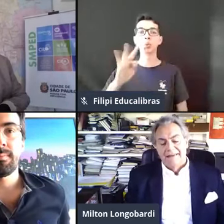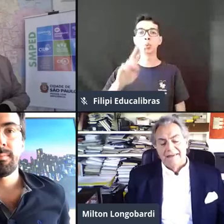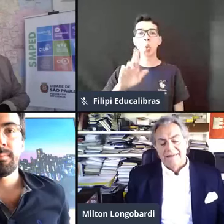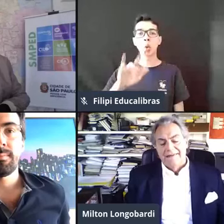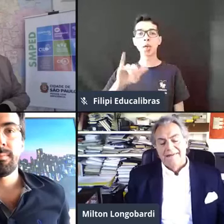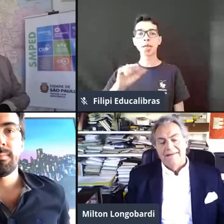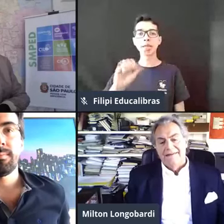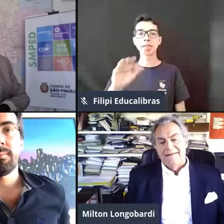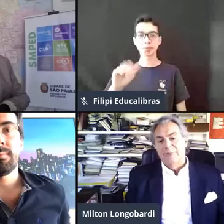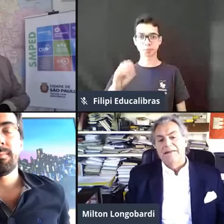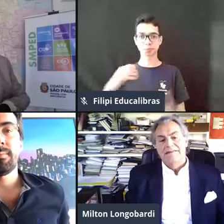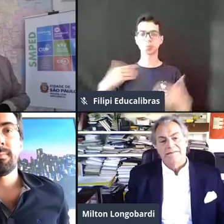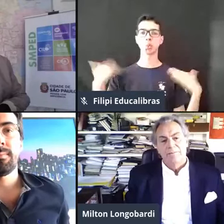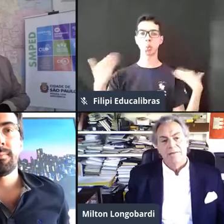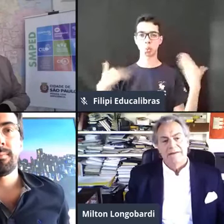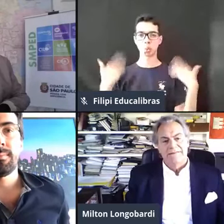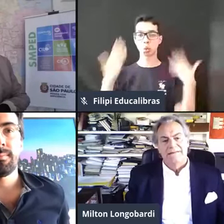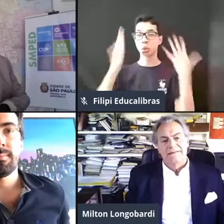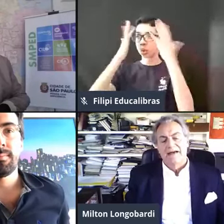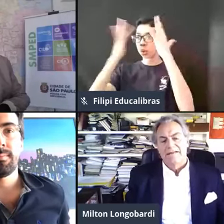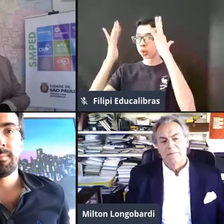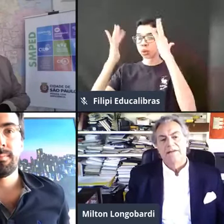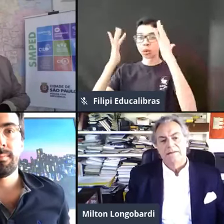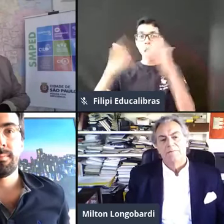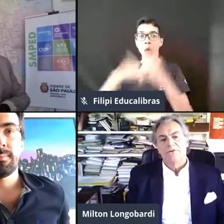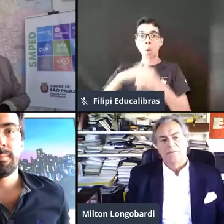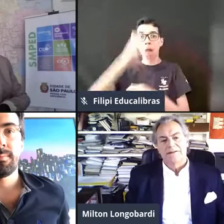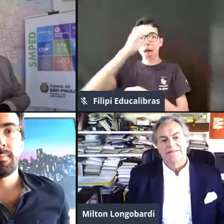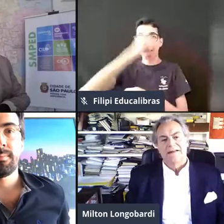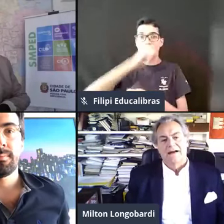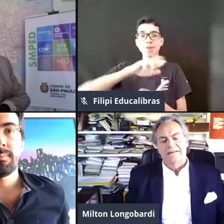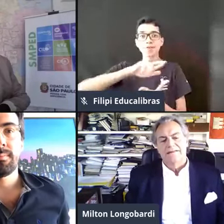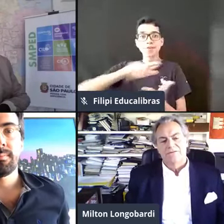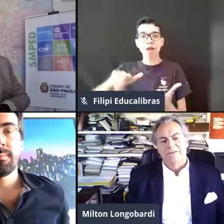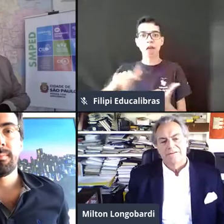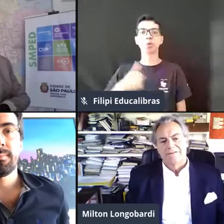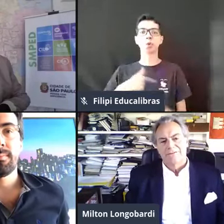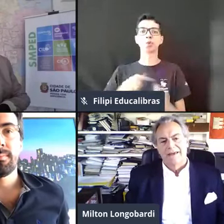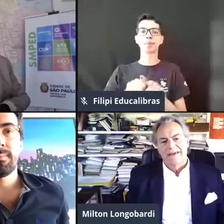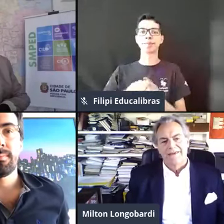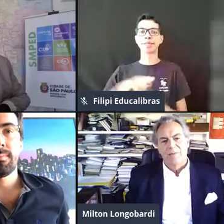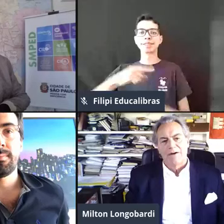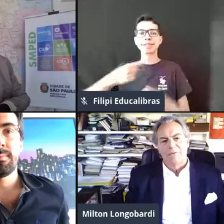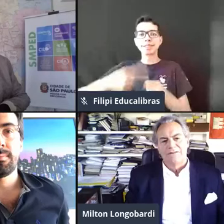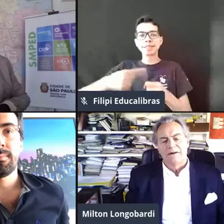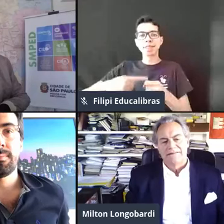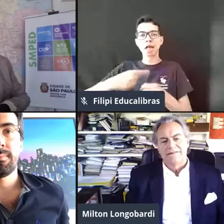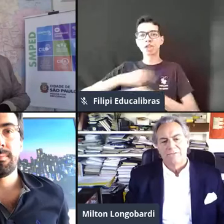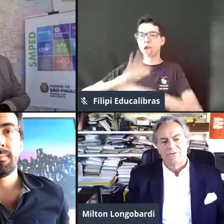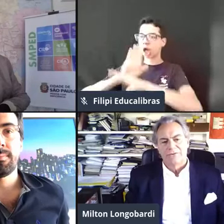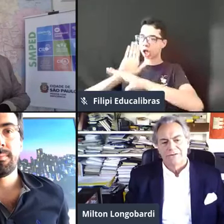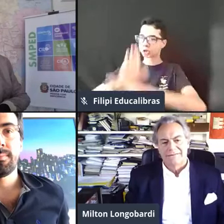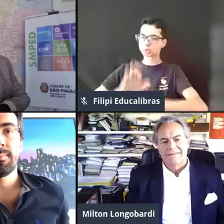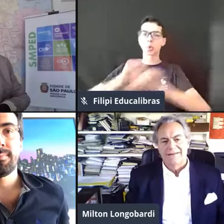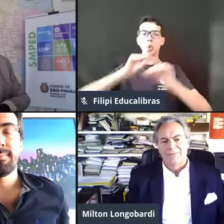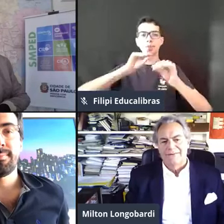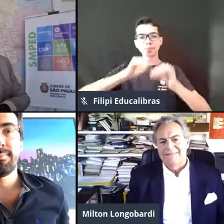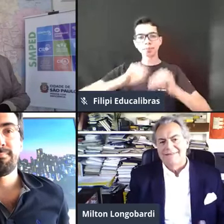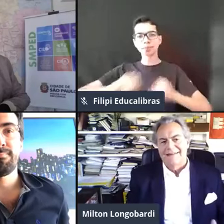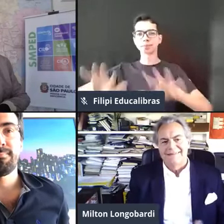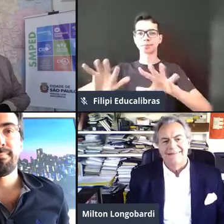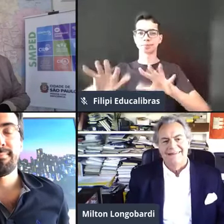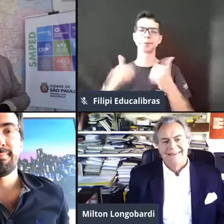interessante, e aprendi também bastante lá e também dei muito para a cidade. Isso que é uma coisa bastante gostosa. E